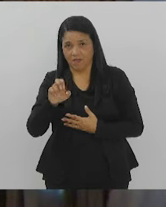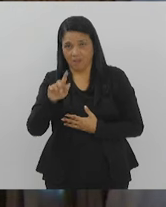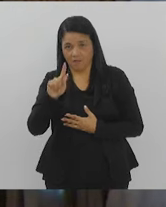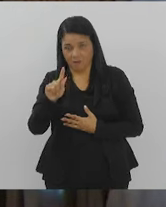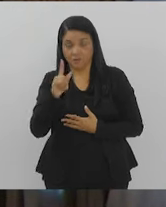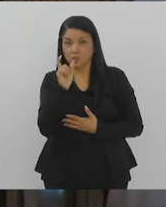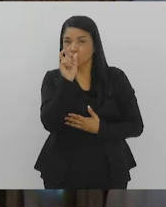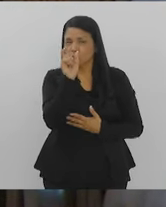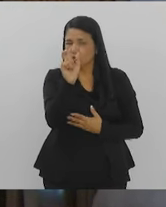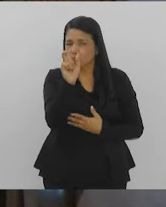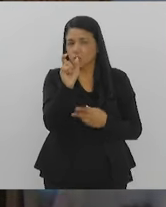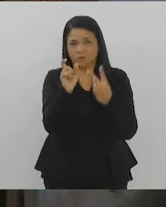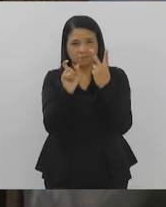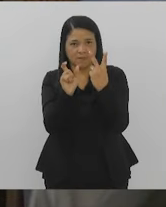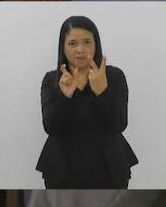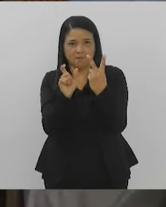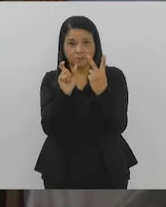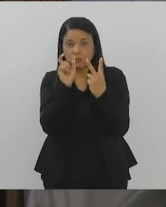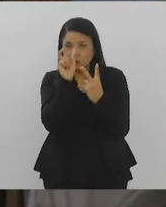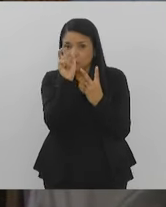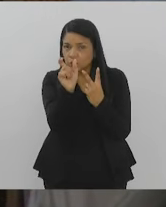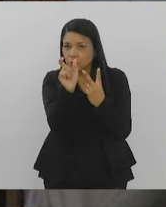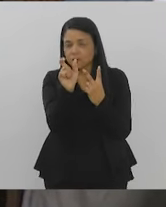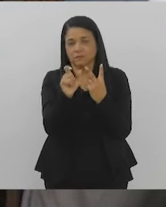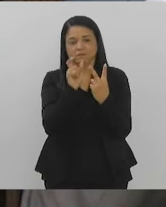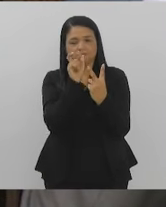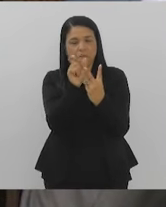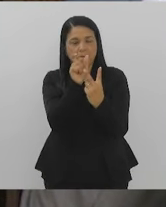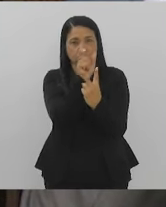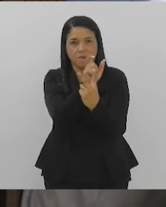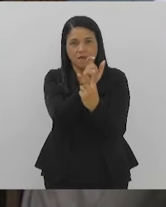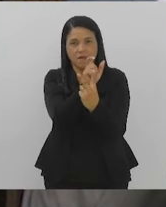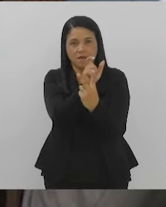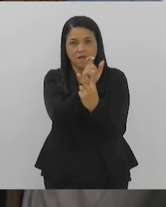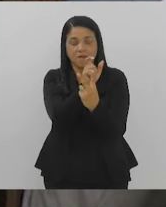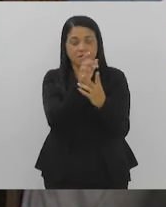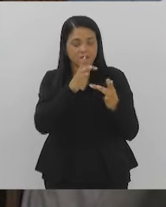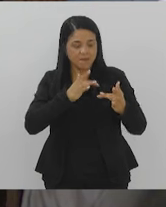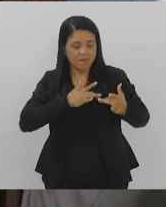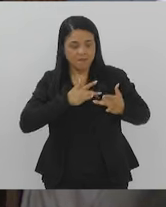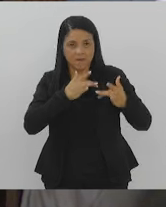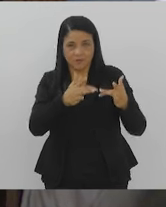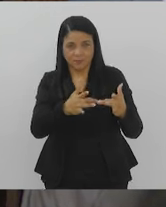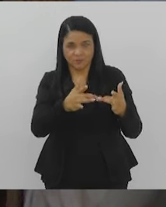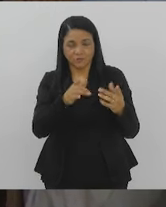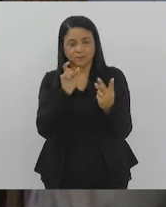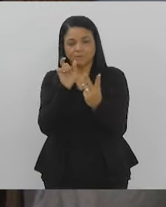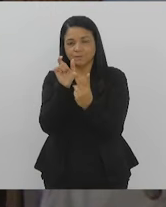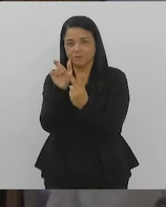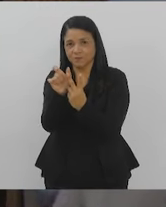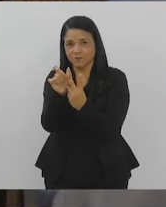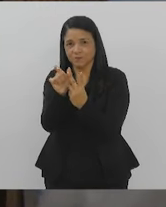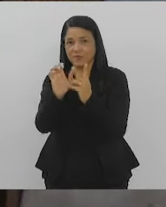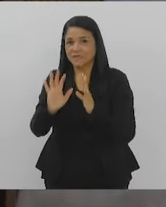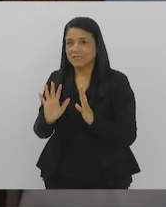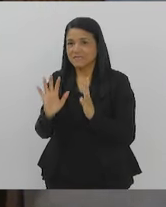resumem essa homenagem: a palavra gratidão e a palavra